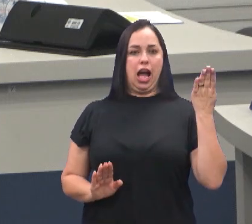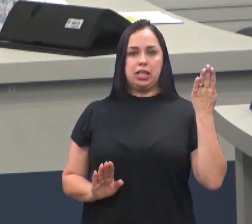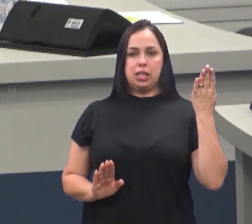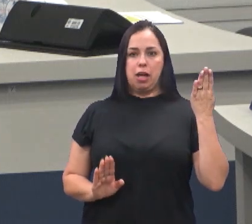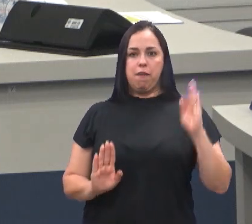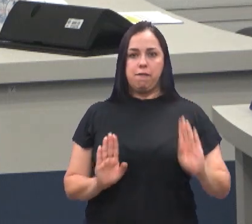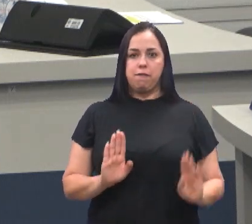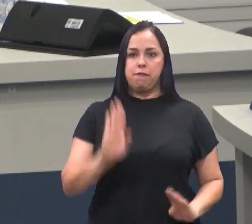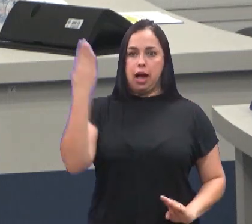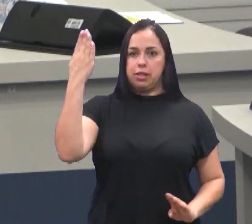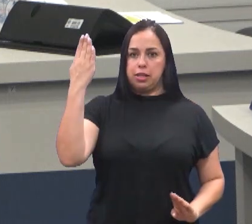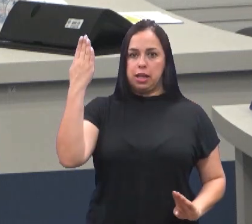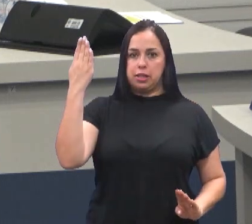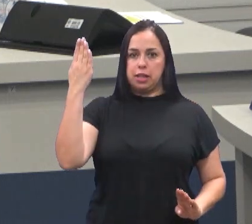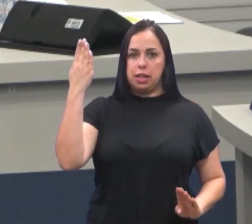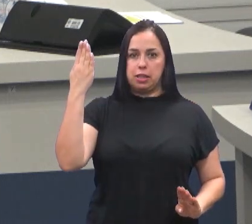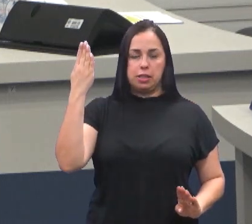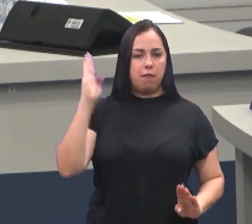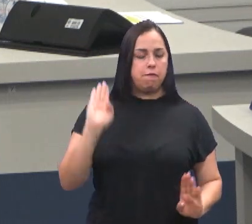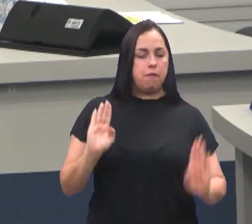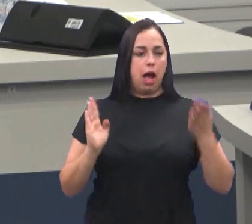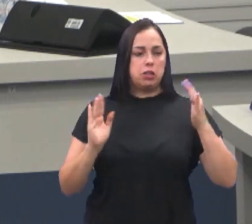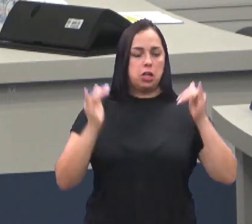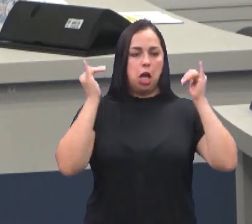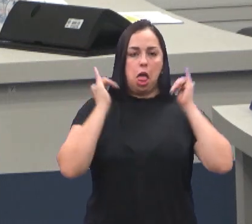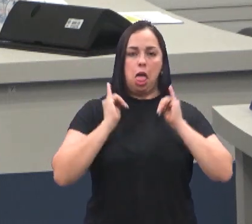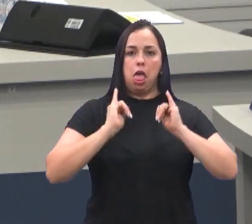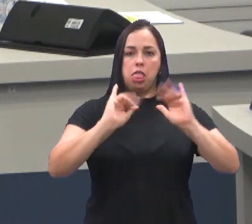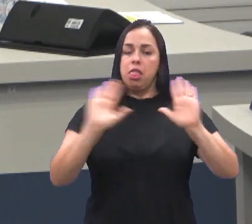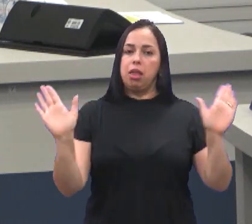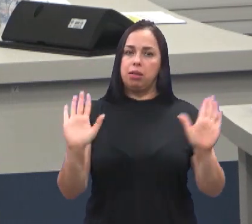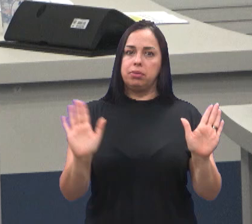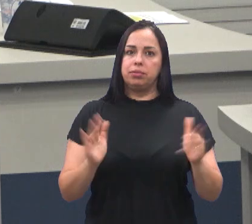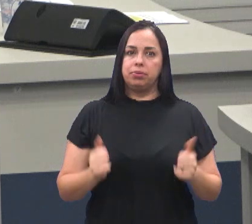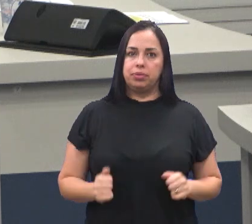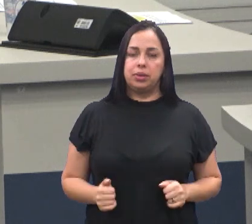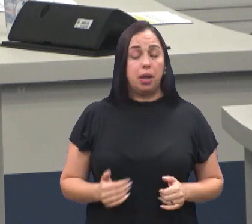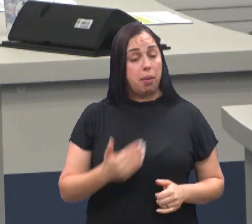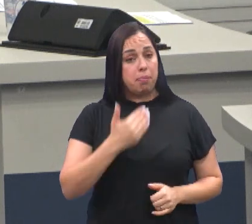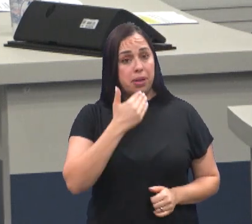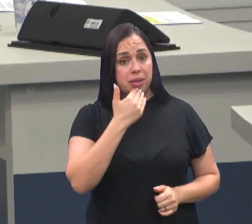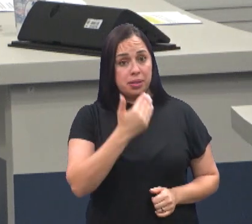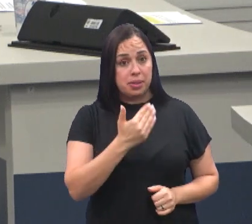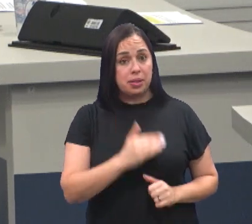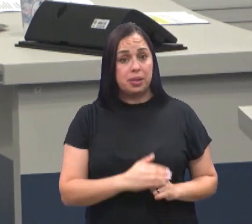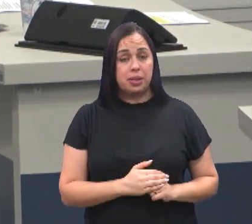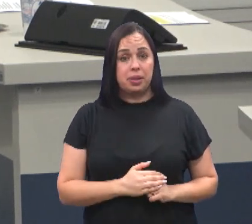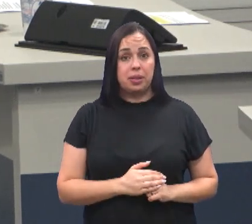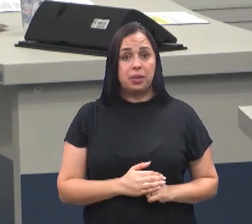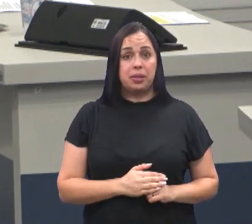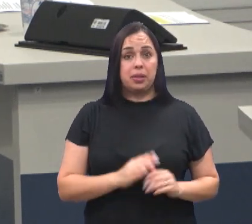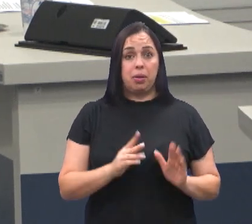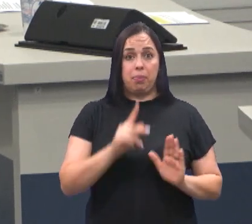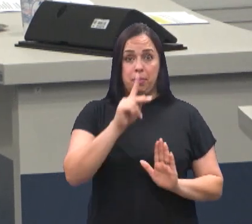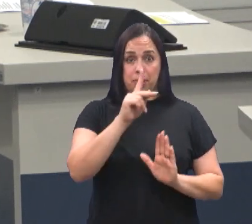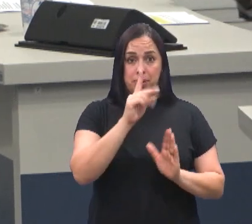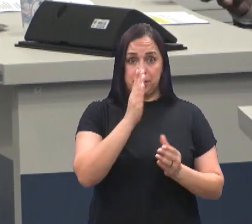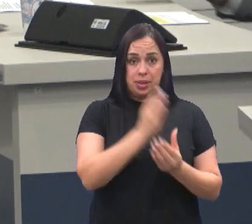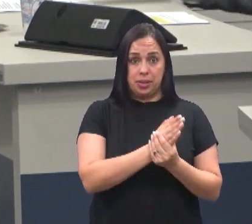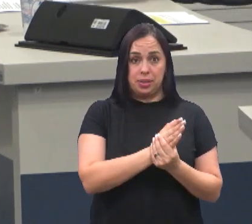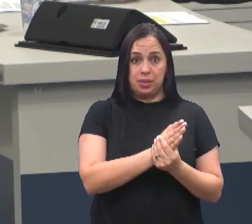profetas, né, ou profetas do Apocalipse. Eu solicito a Vossa Excelência o adiamento do processo